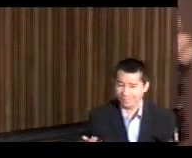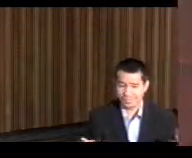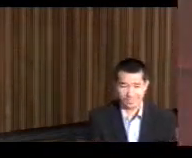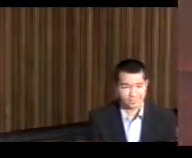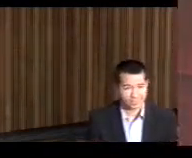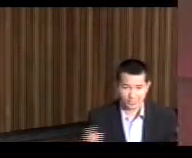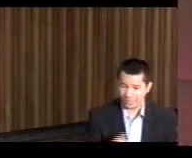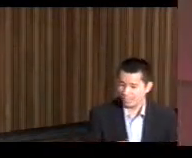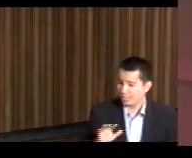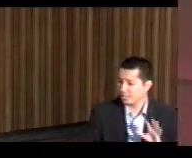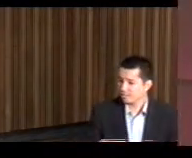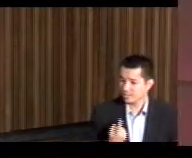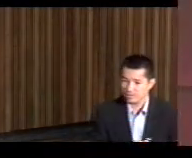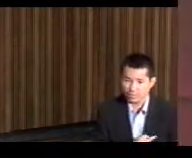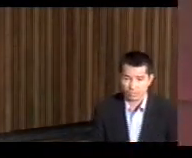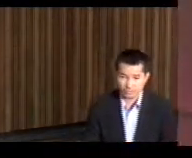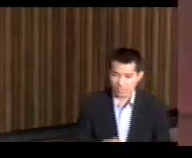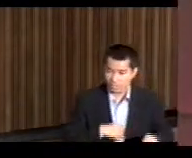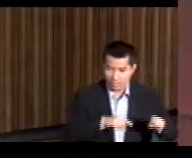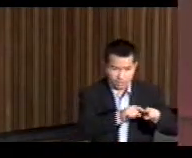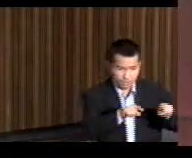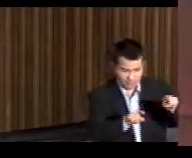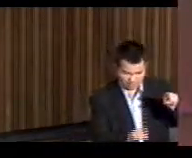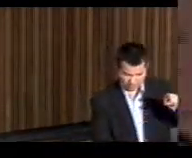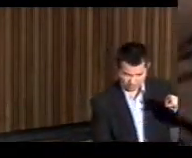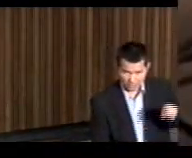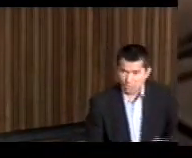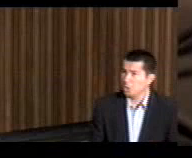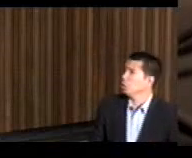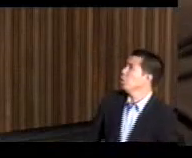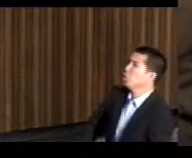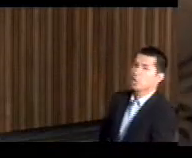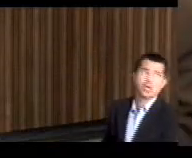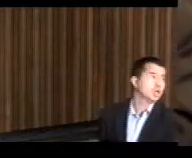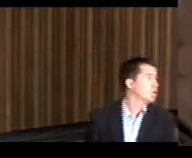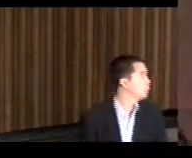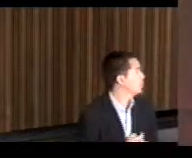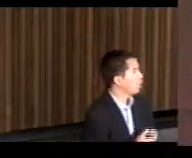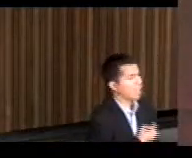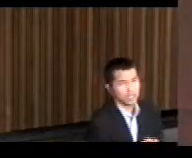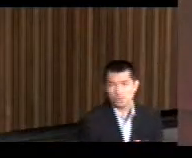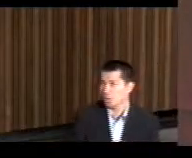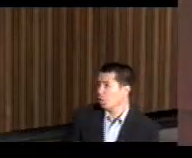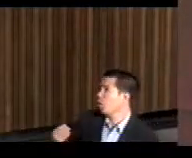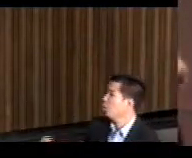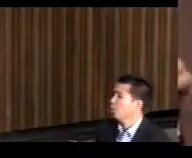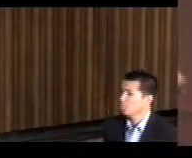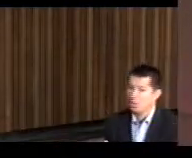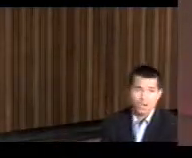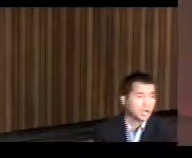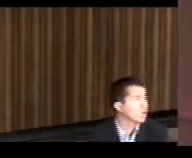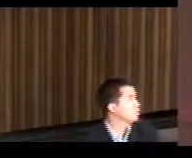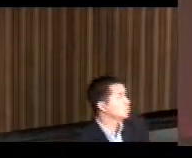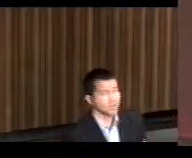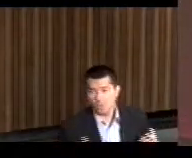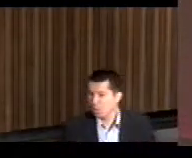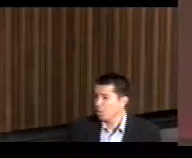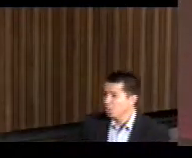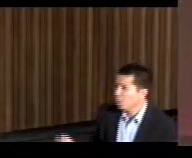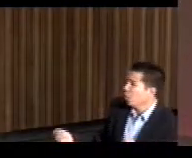enxergar nada muito longe, eu só consigo enxergar o que está à minha volta, e o que está à minha volta às vezes